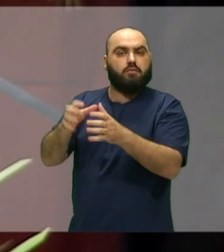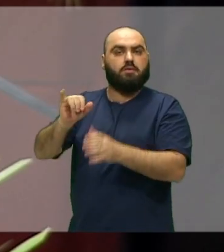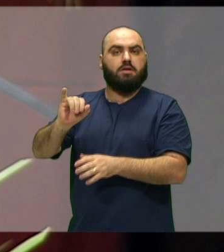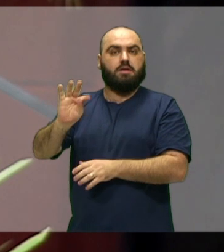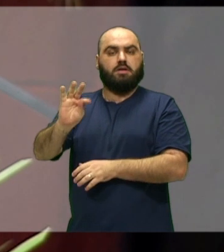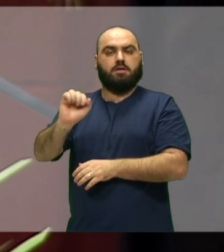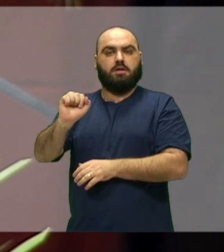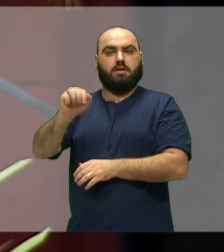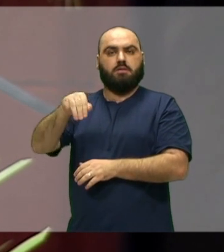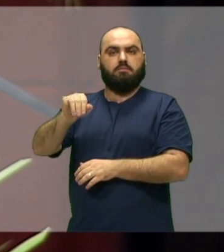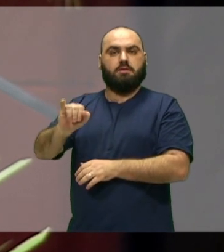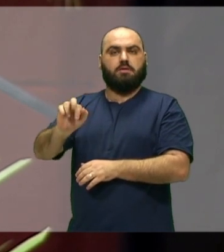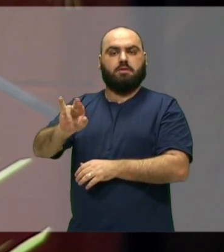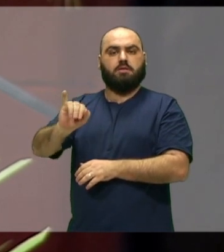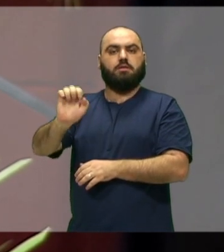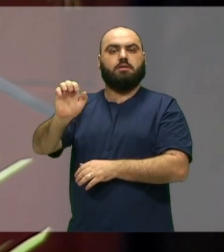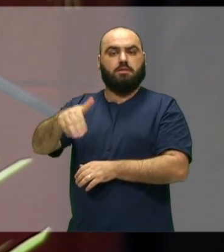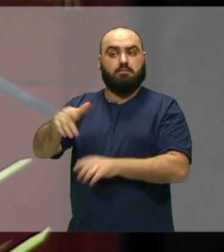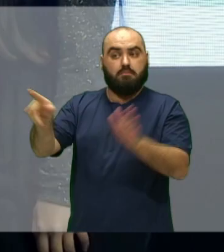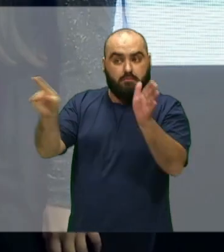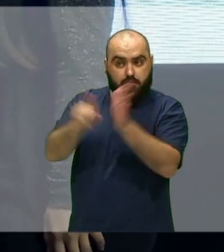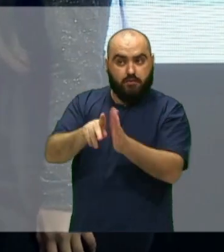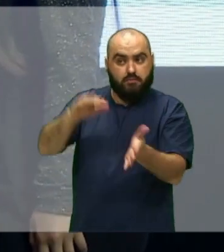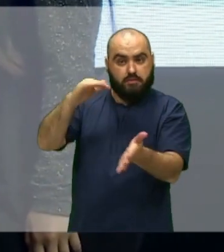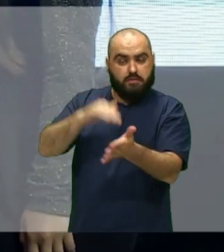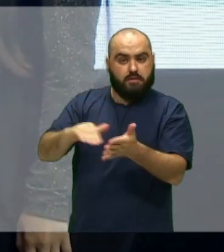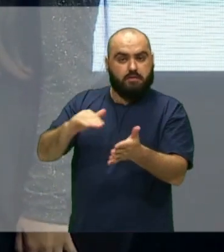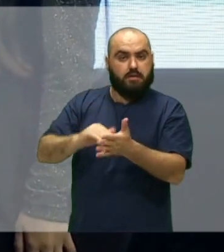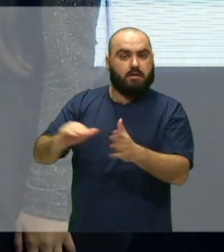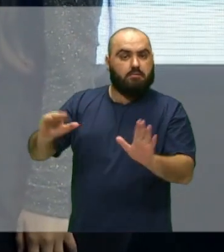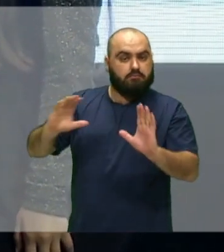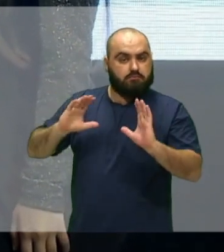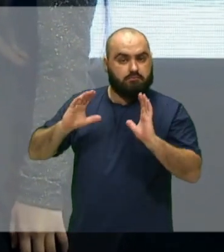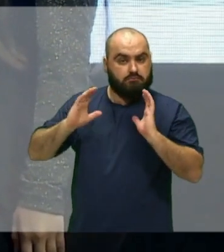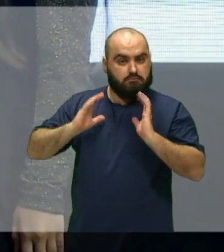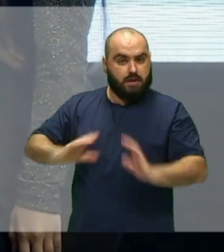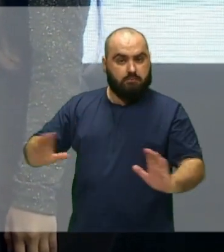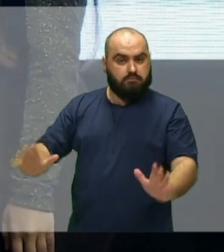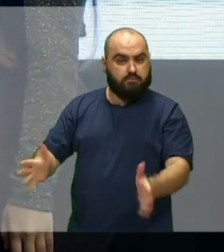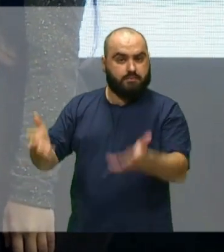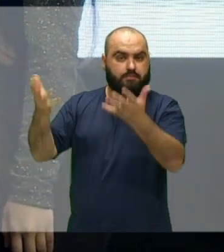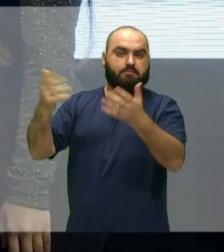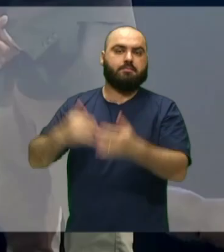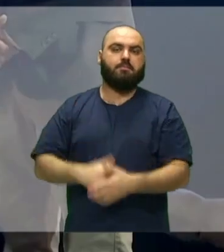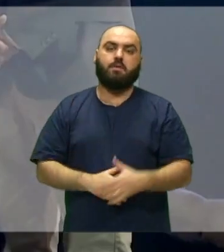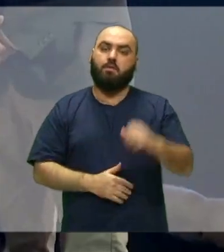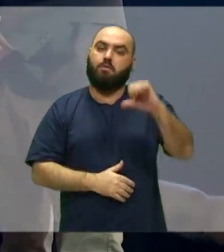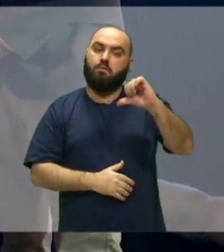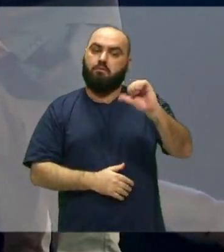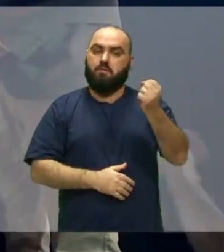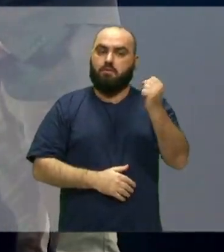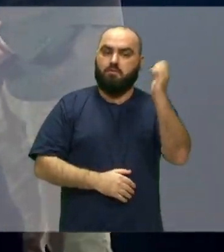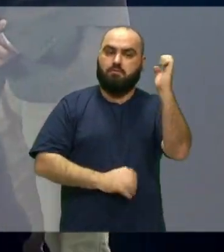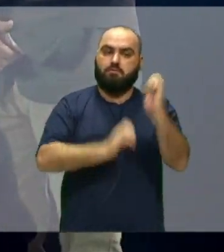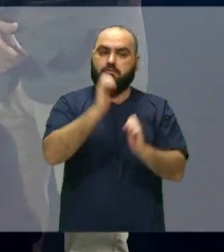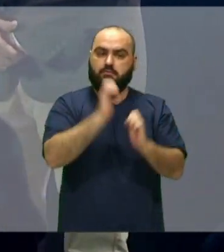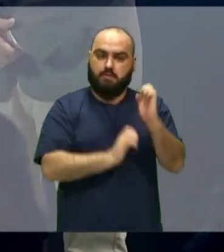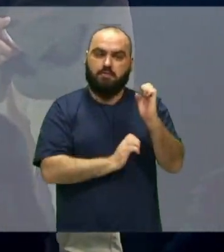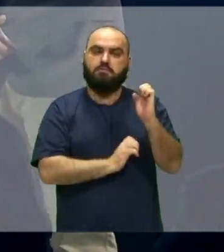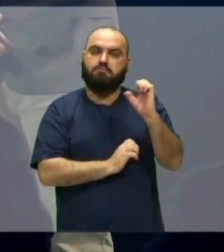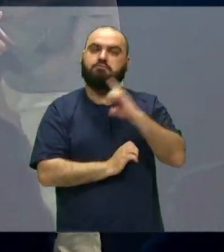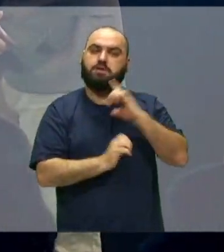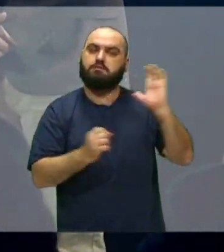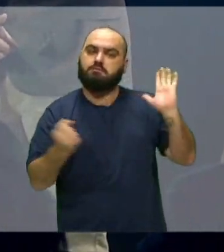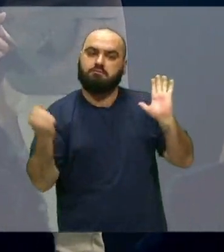secretaria de promoção da Cidadania 98 empresas em instituições foram certificadas nesta